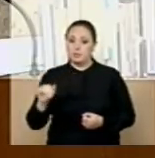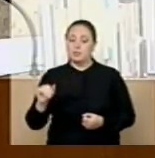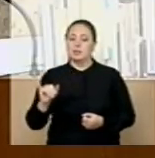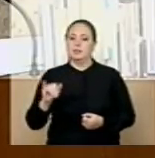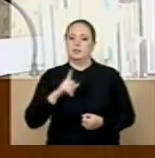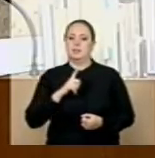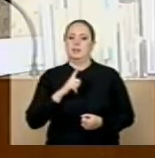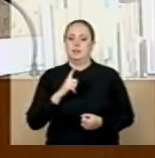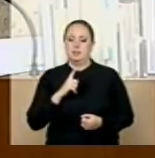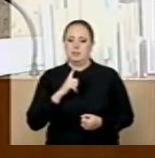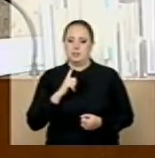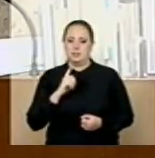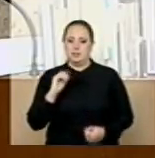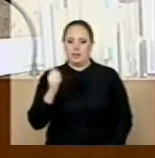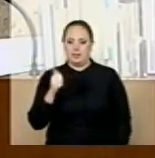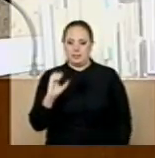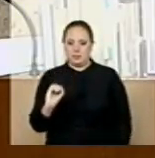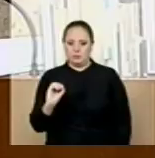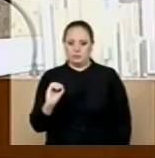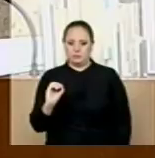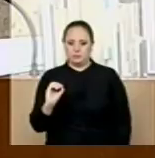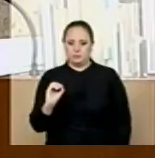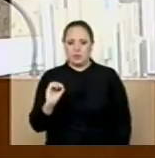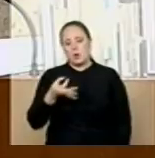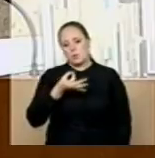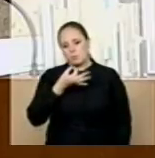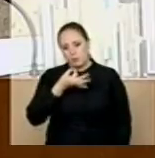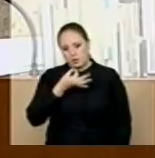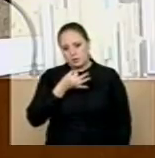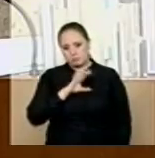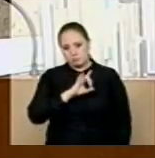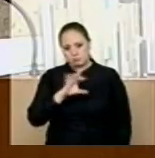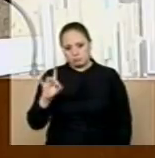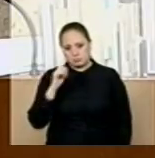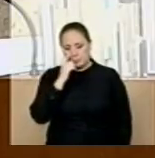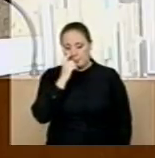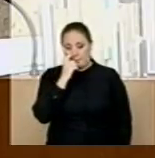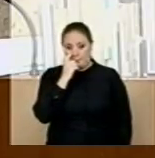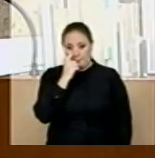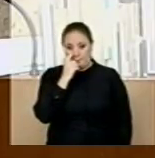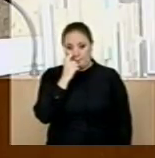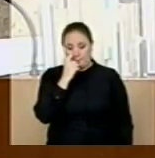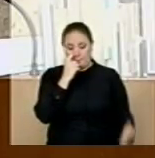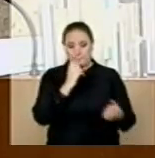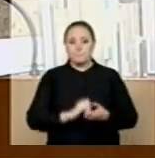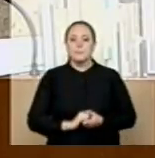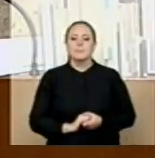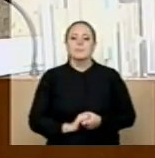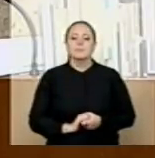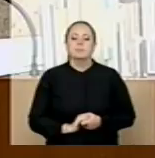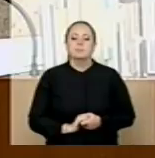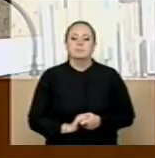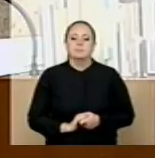a ação, a arguição de descumprimento de preceito fundamental. Portanto, inicialmente, passo a